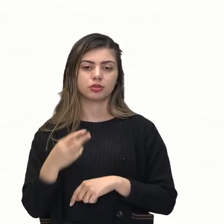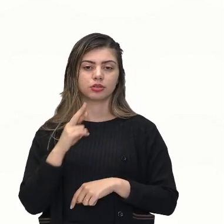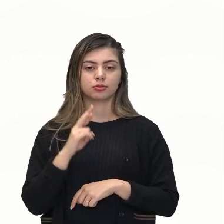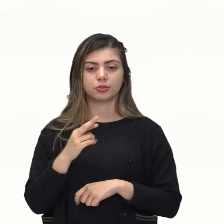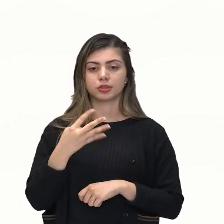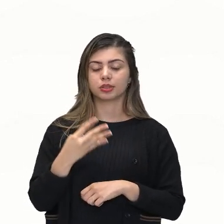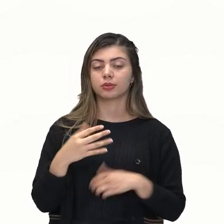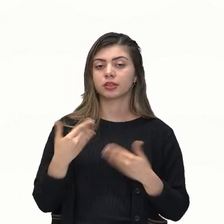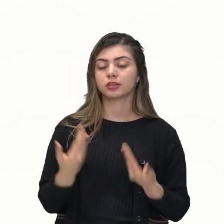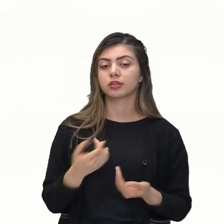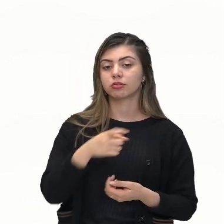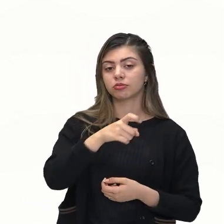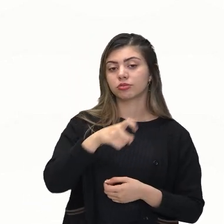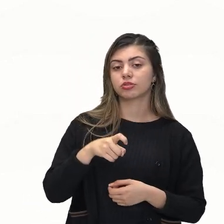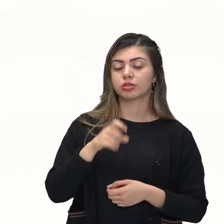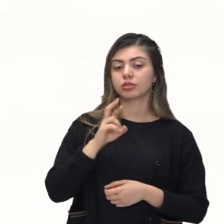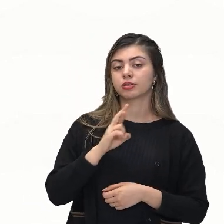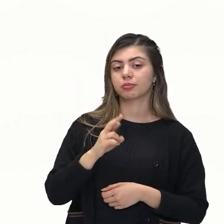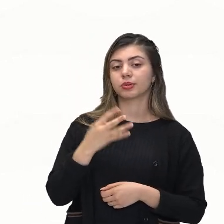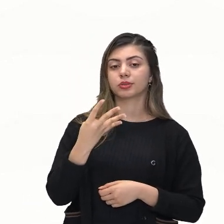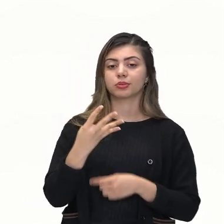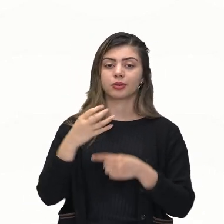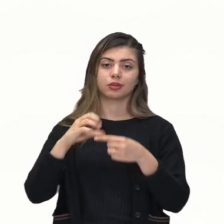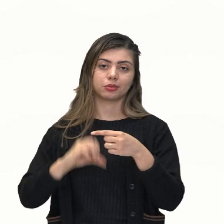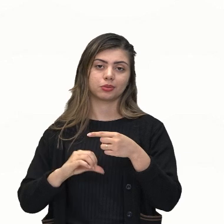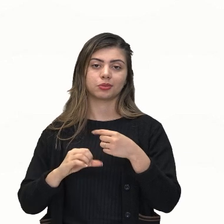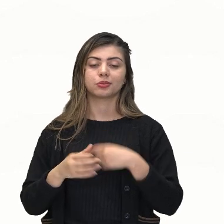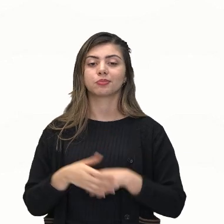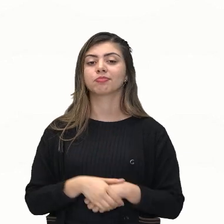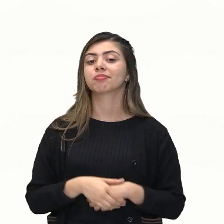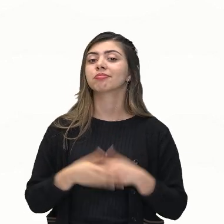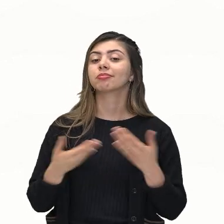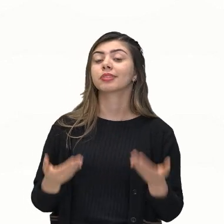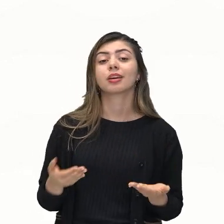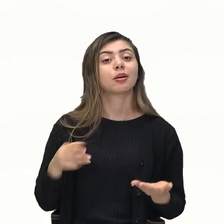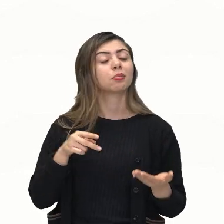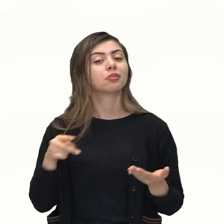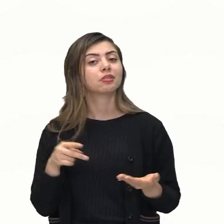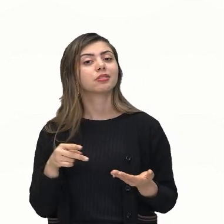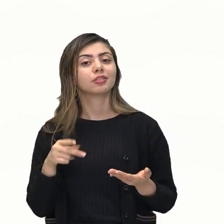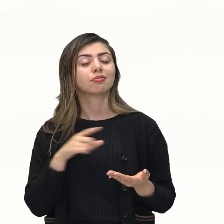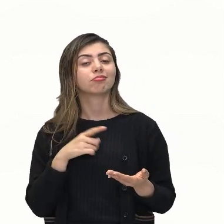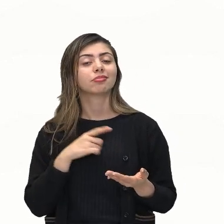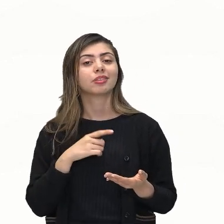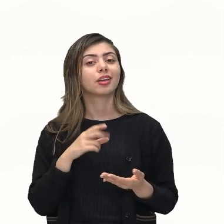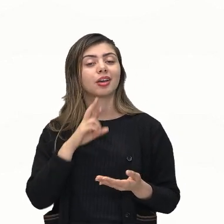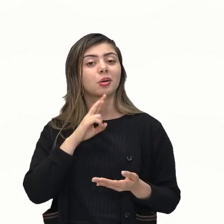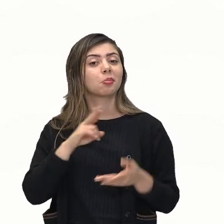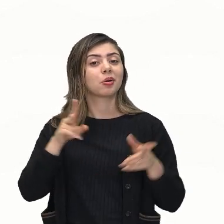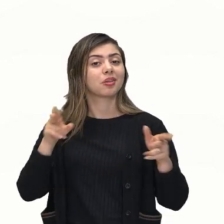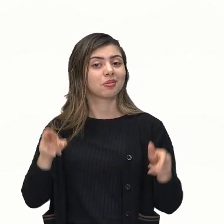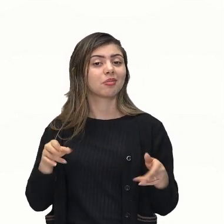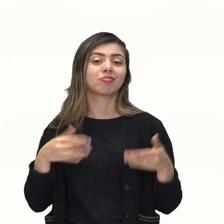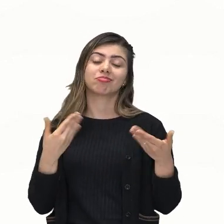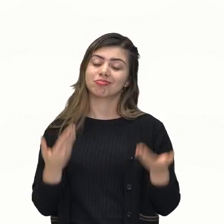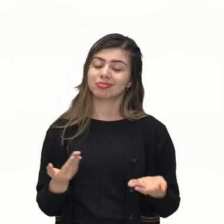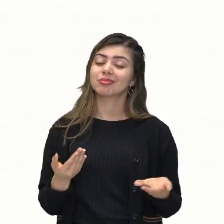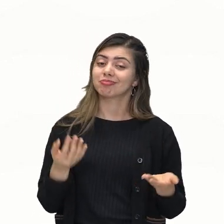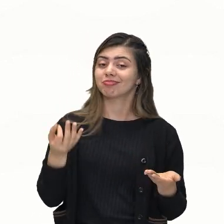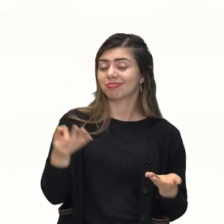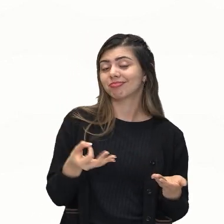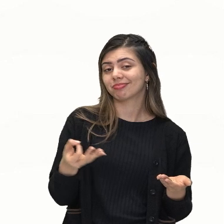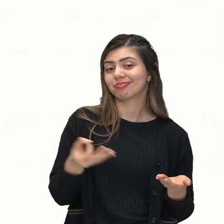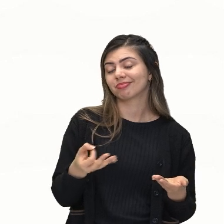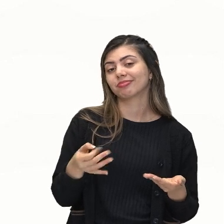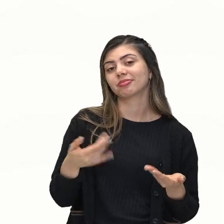do x, x igual a 4 nonos. E, professor, mas deu a mesma resposta. Lógico, pessoal,